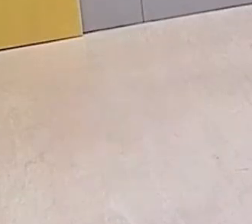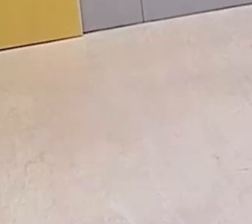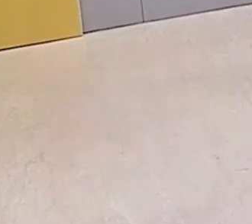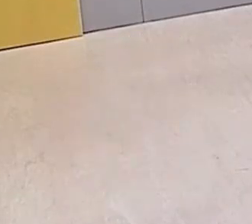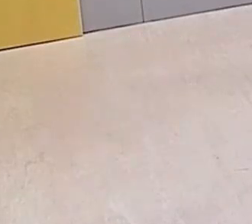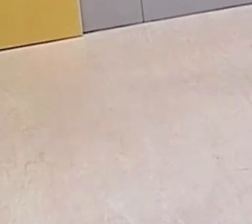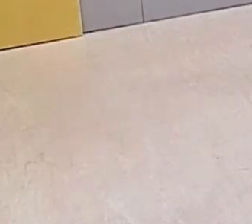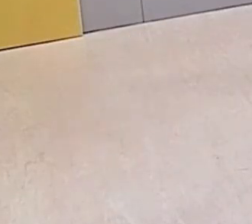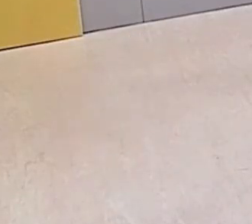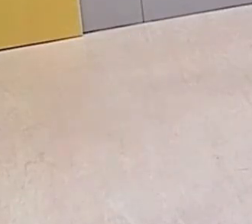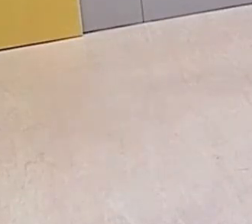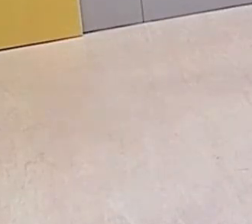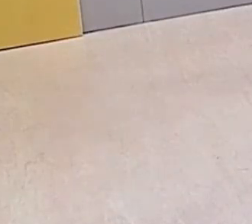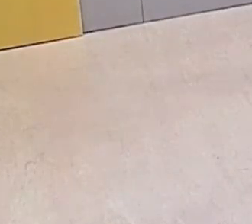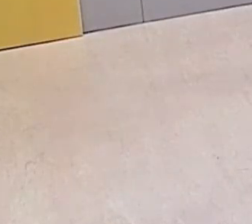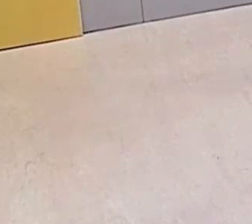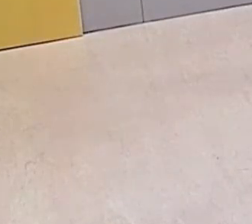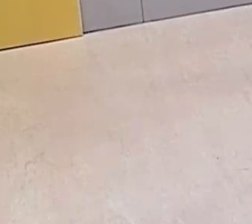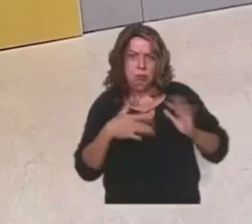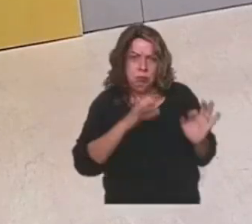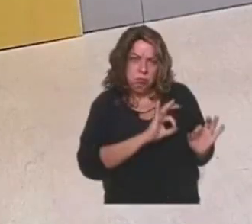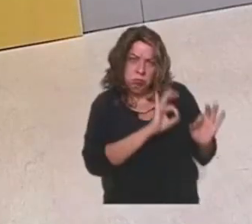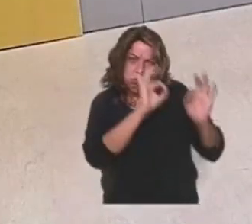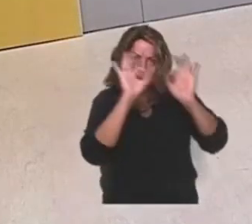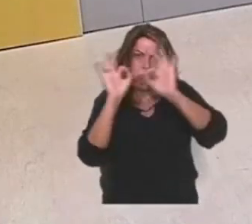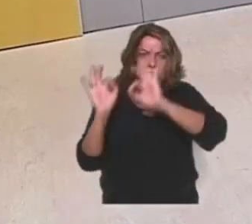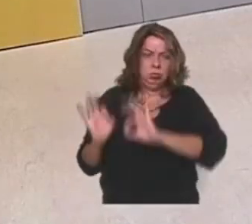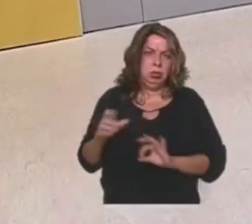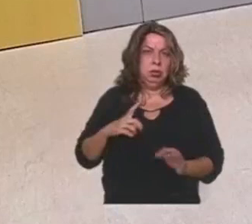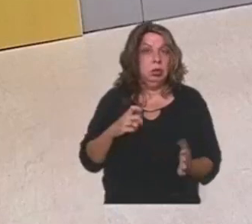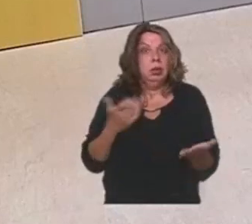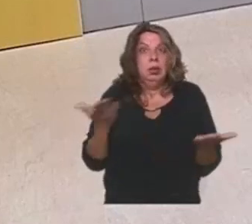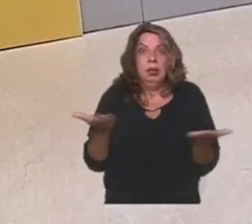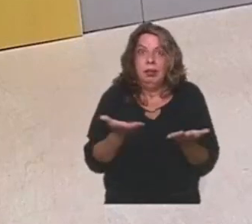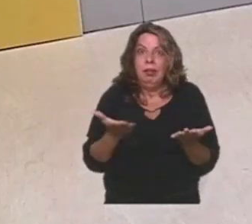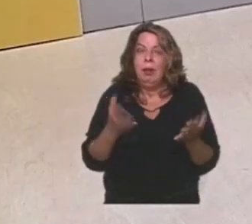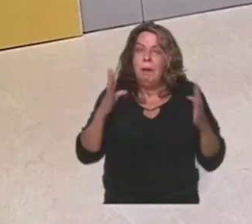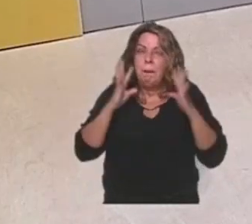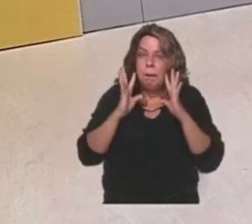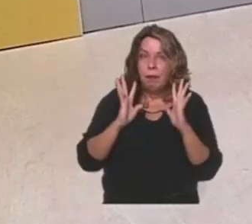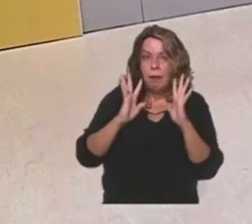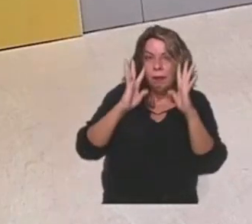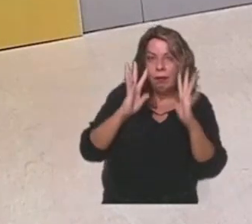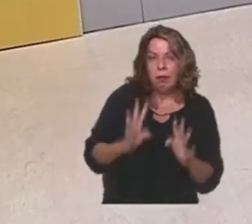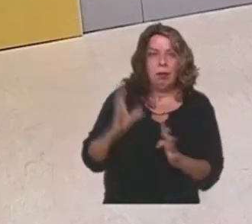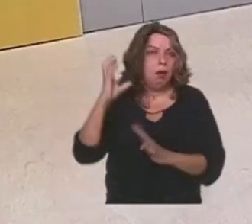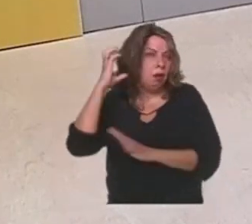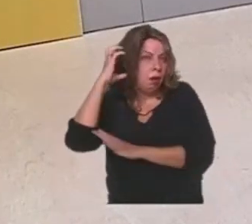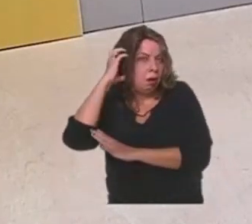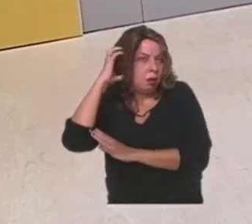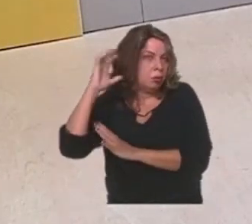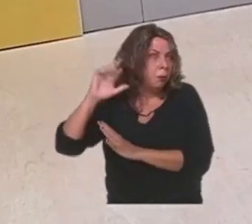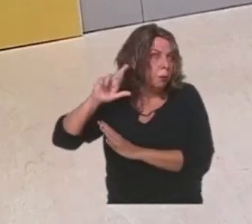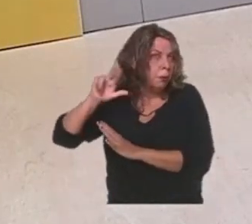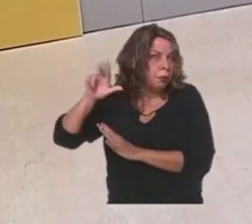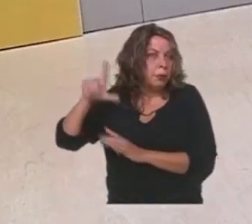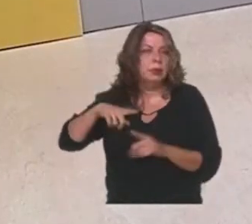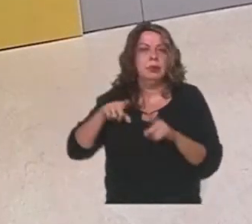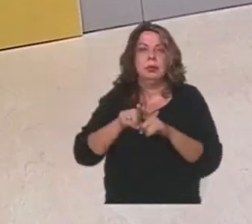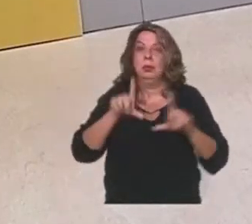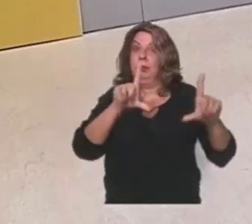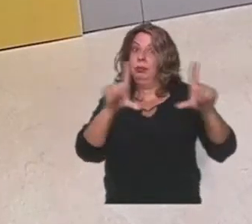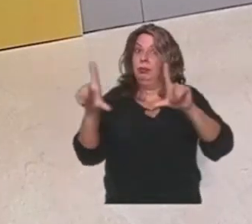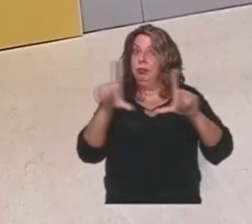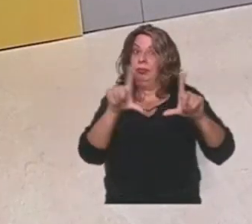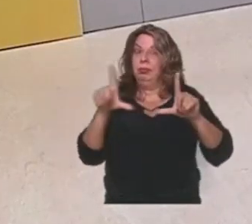desses canais das redes sociais. E eu digo, ó, garanta aí a sua audiência pelo rádio, pela TV, pelas redes sociais,